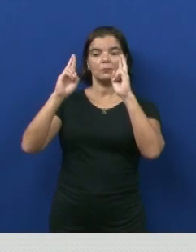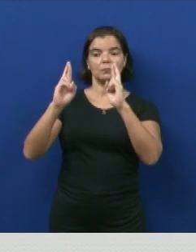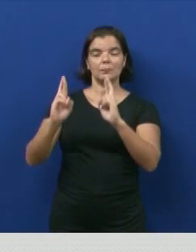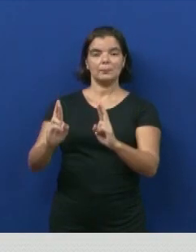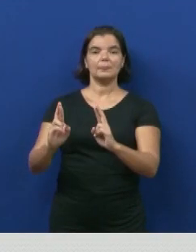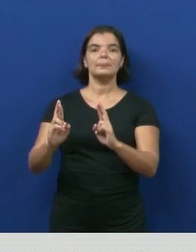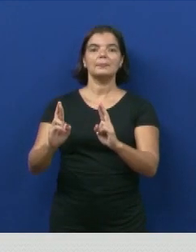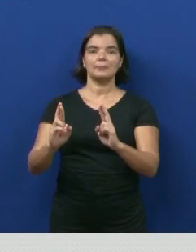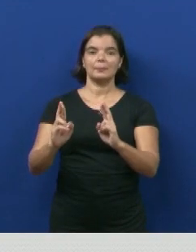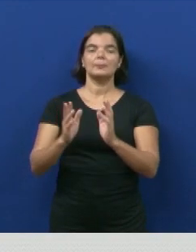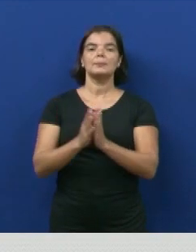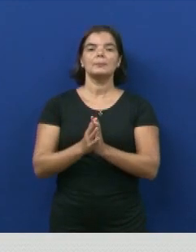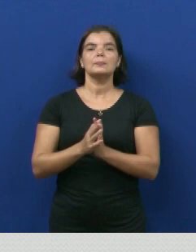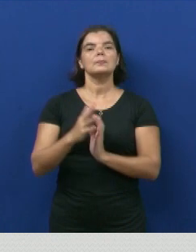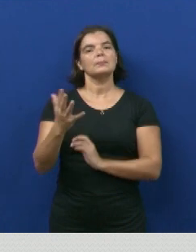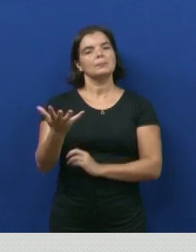as